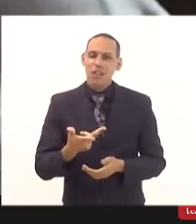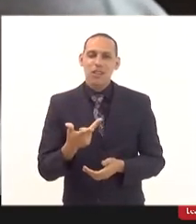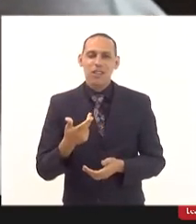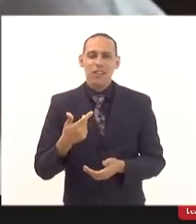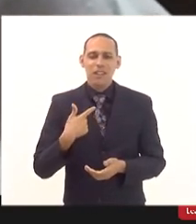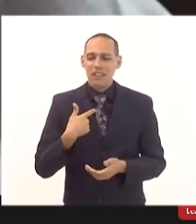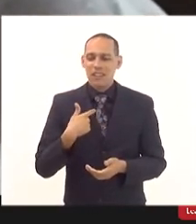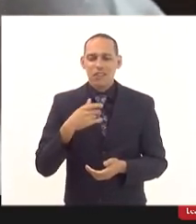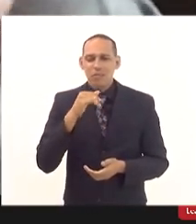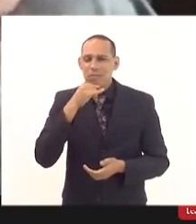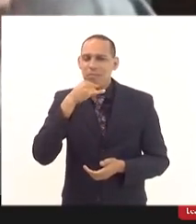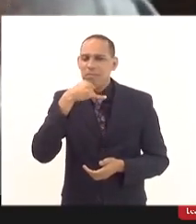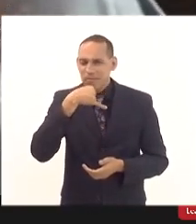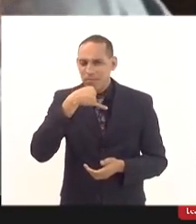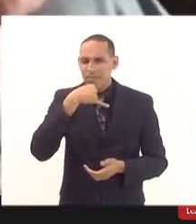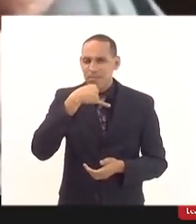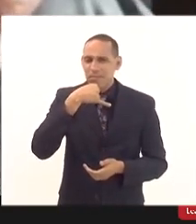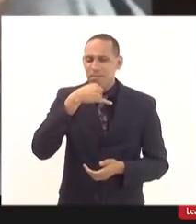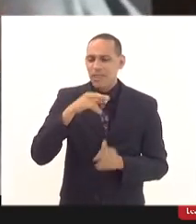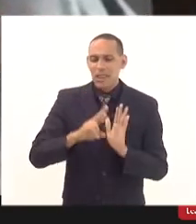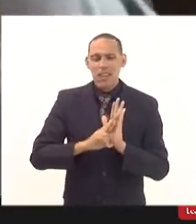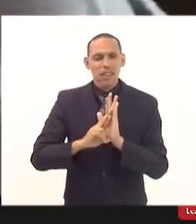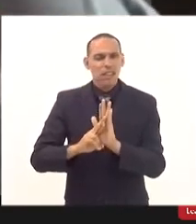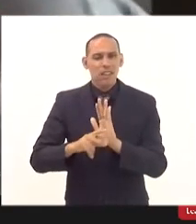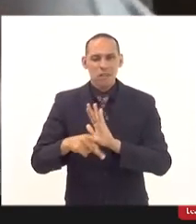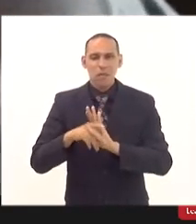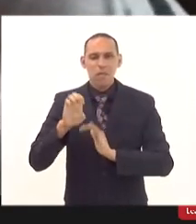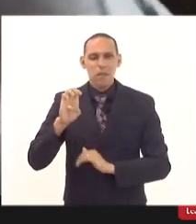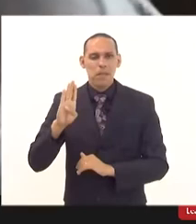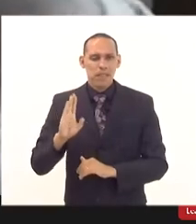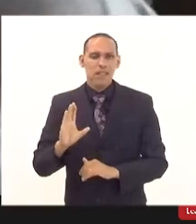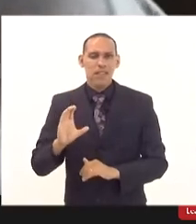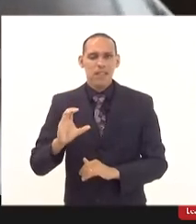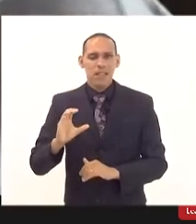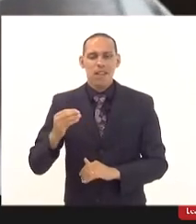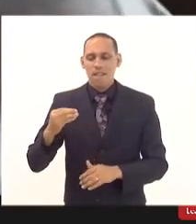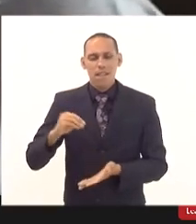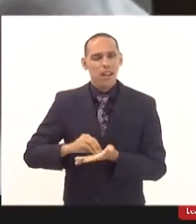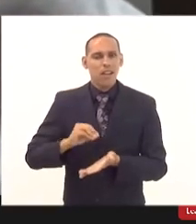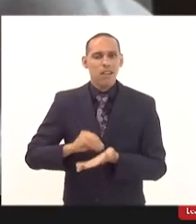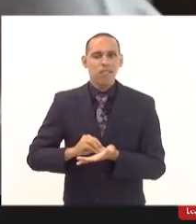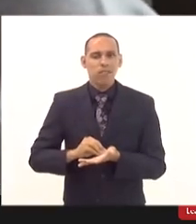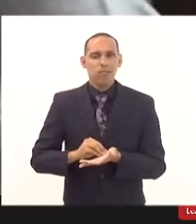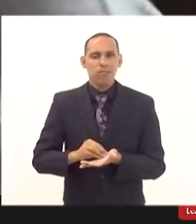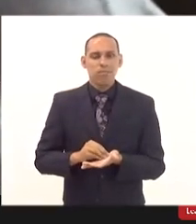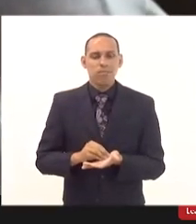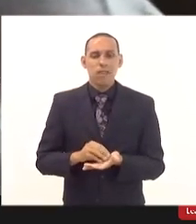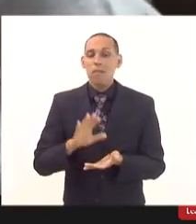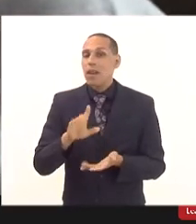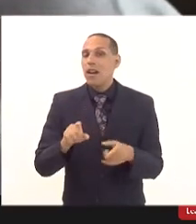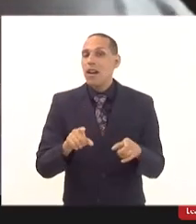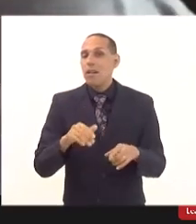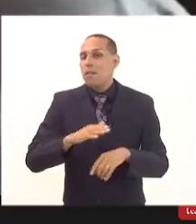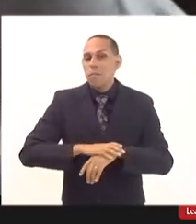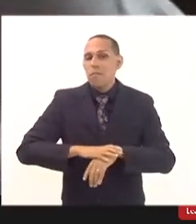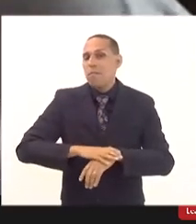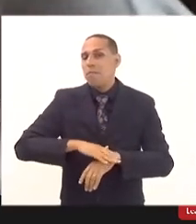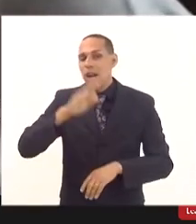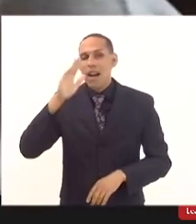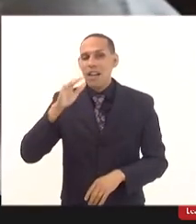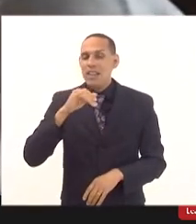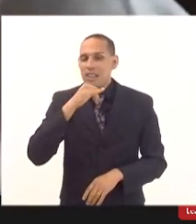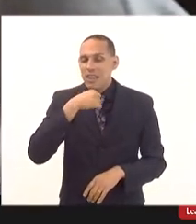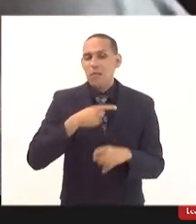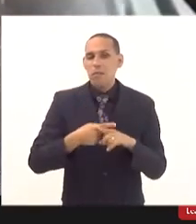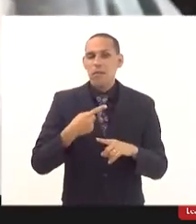desapontado com a ausência do representante da BBC mas mais diz apontado ainda como ausência de